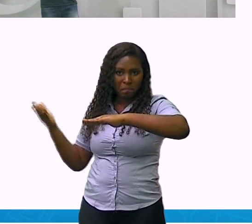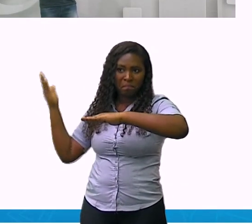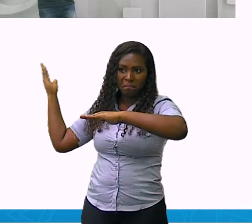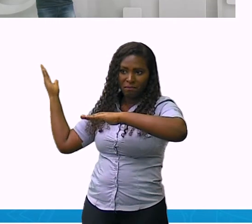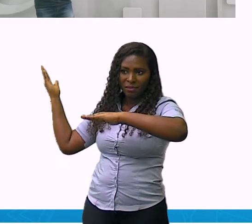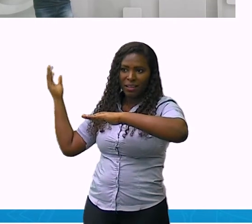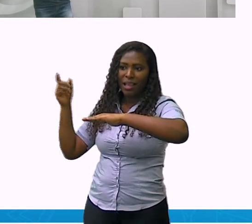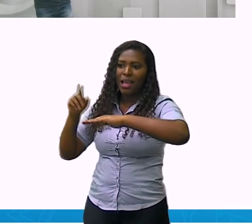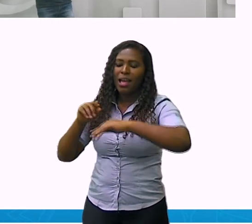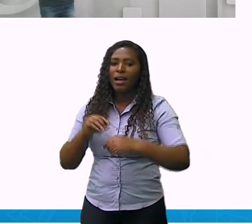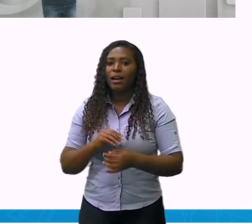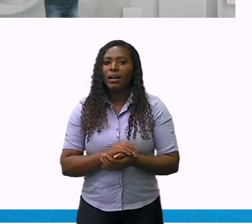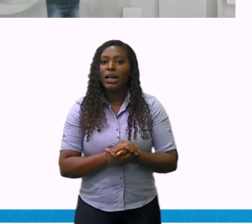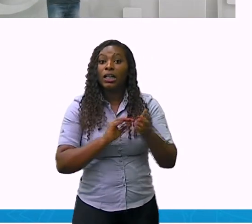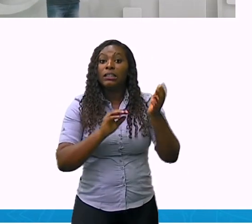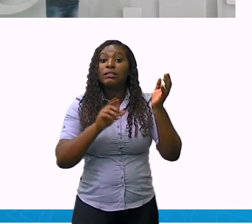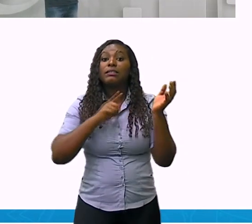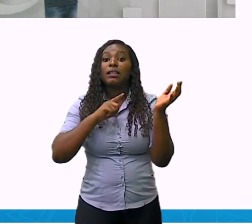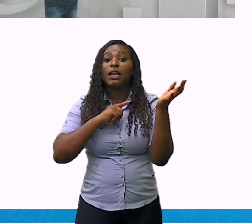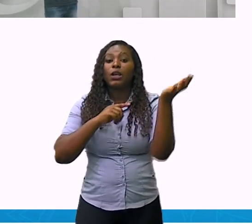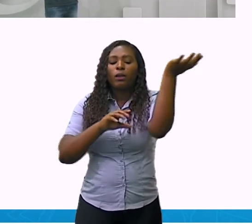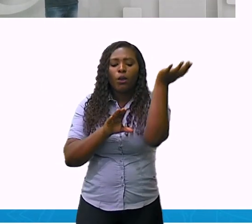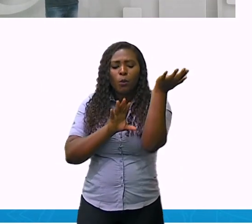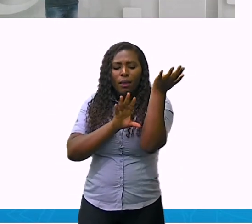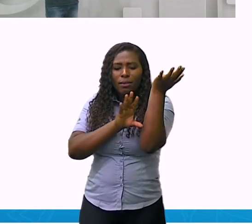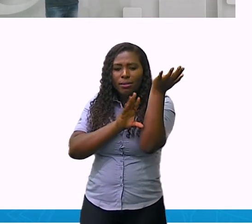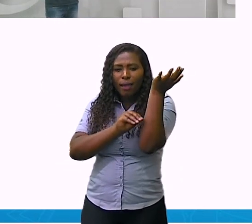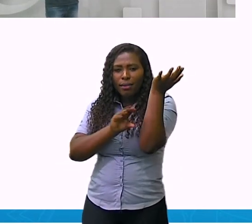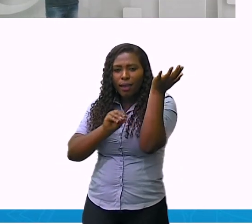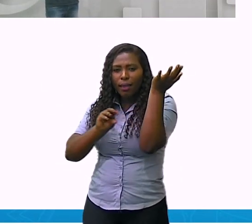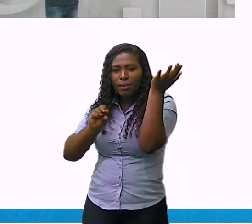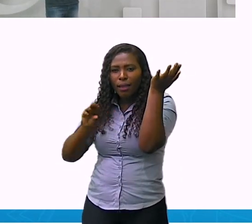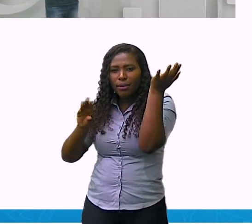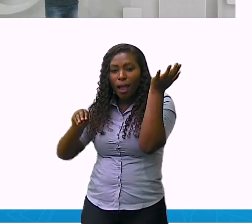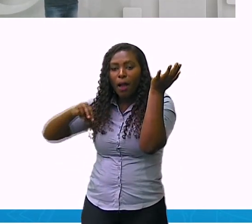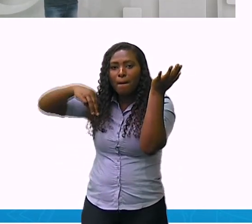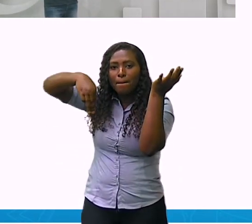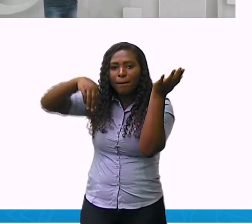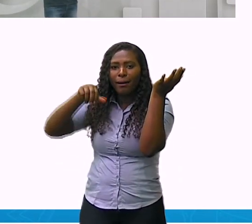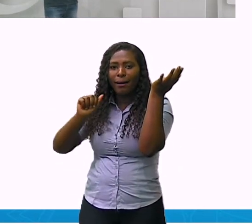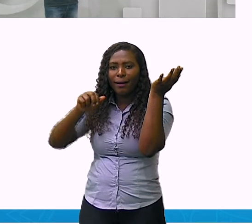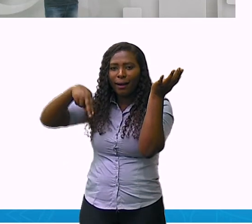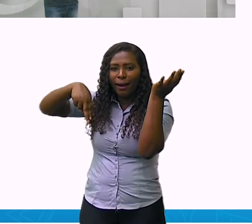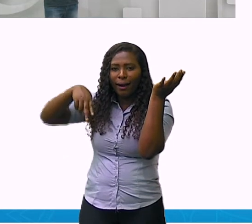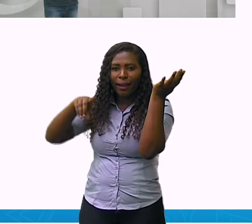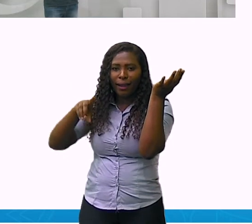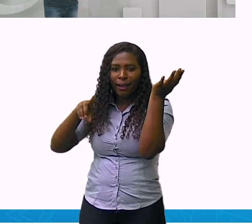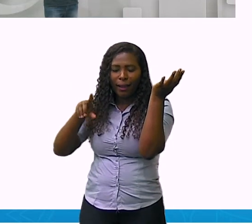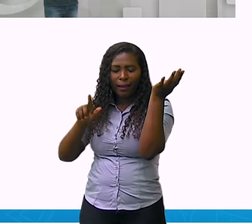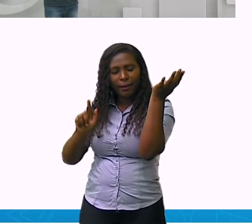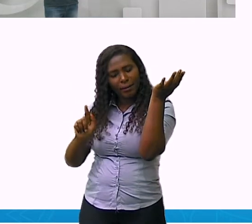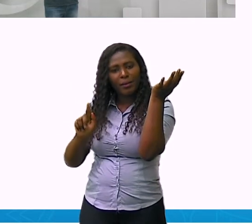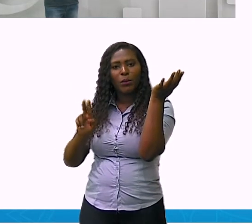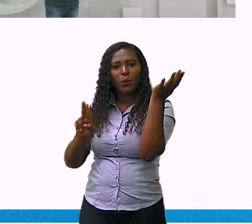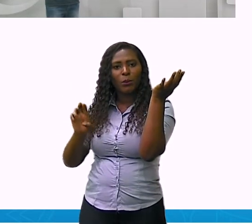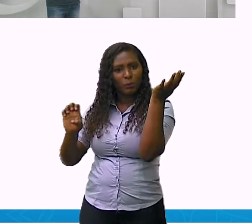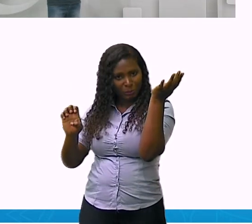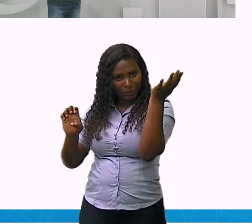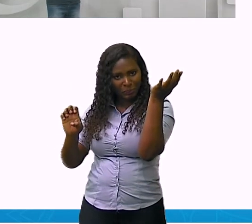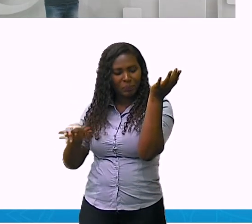O mangue é uma área que está entre o sistema marinho e terrestre.